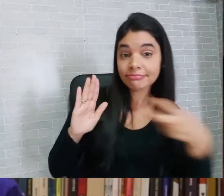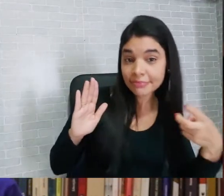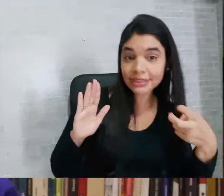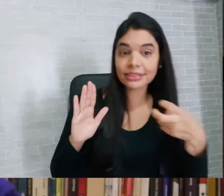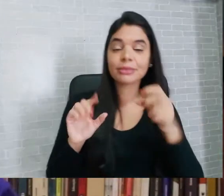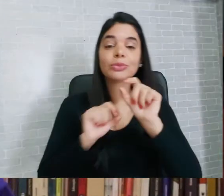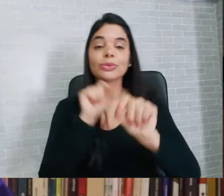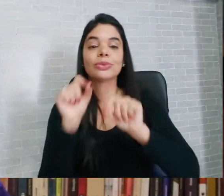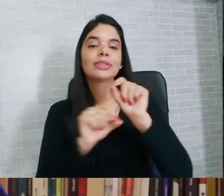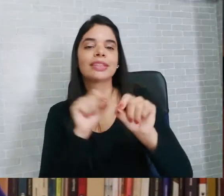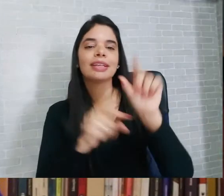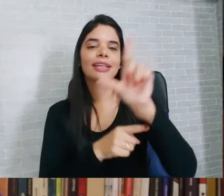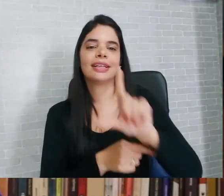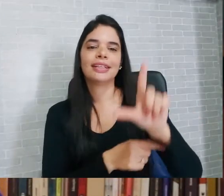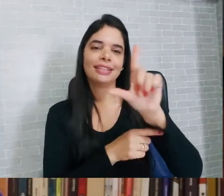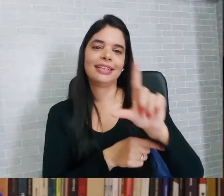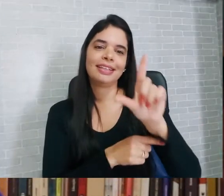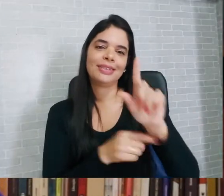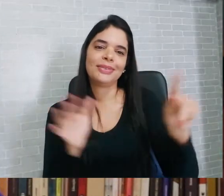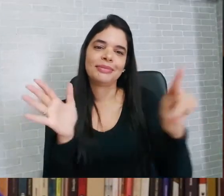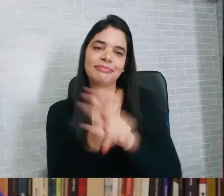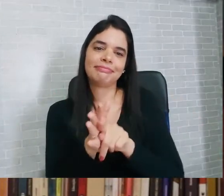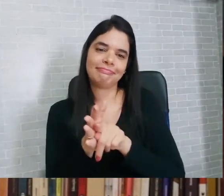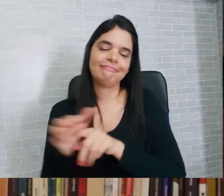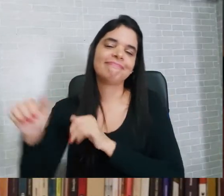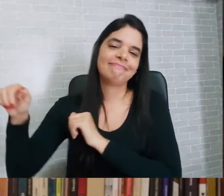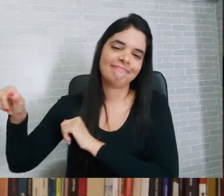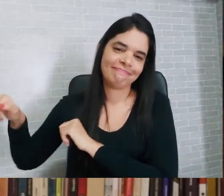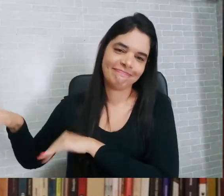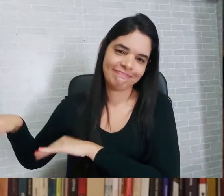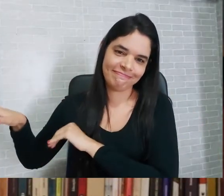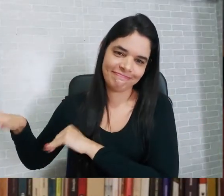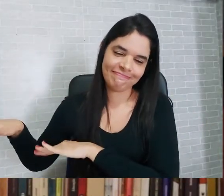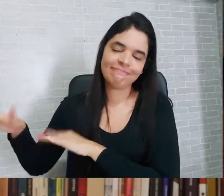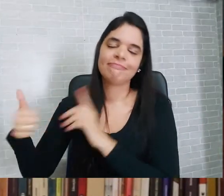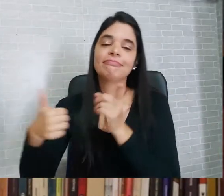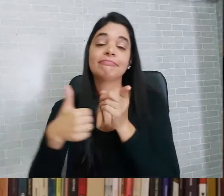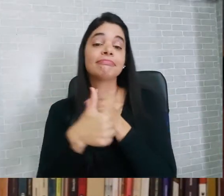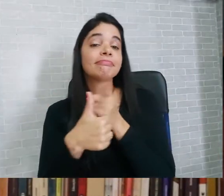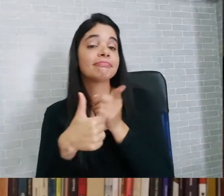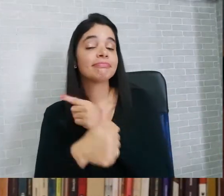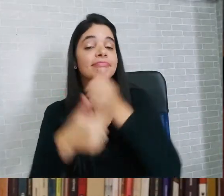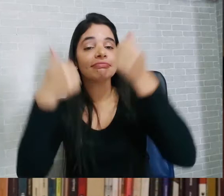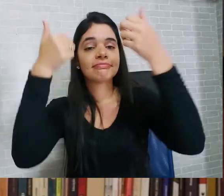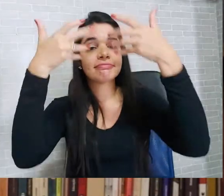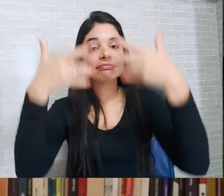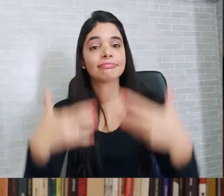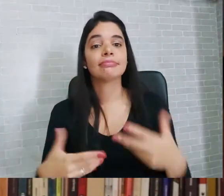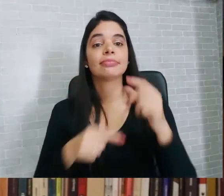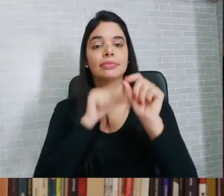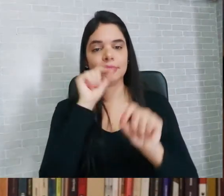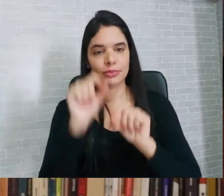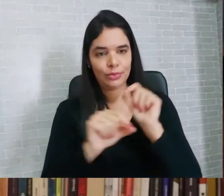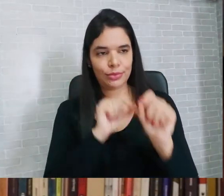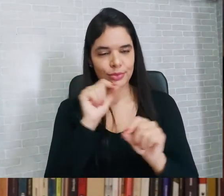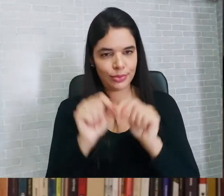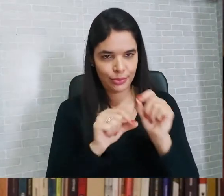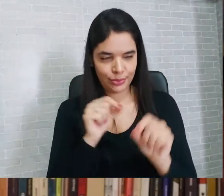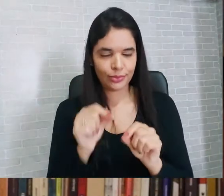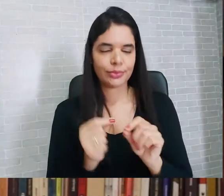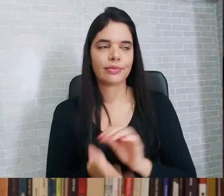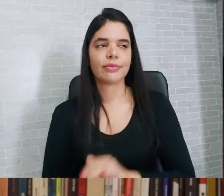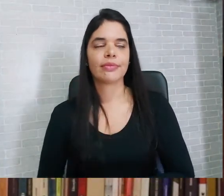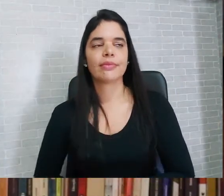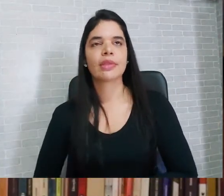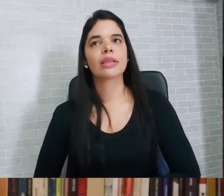como literatura da Guiana Francesa. A primeira coisa que eles colocam, os dois da Nagot,